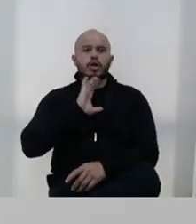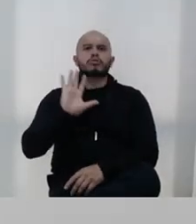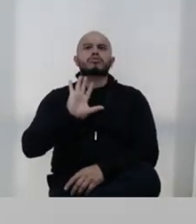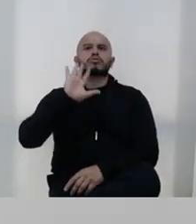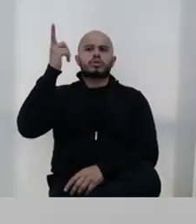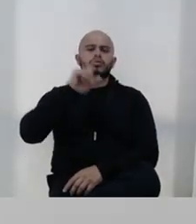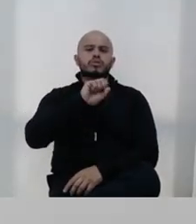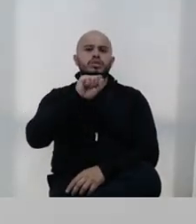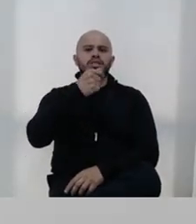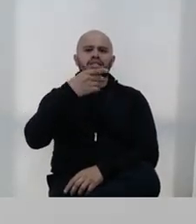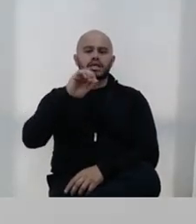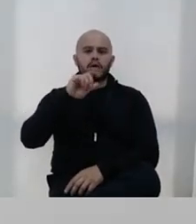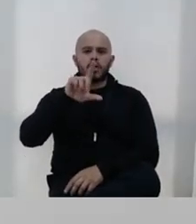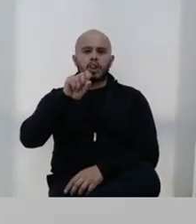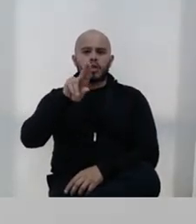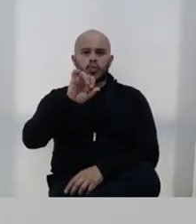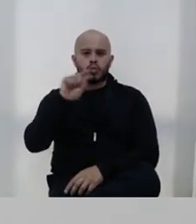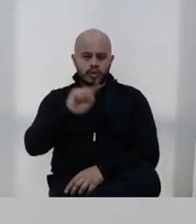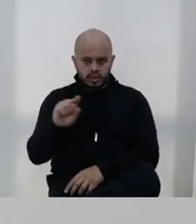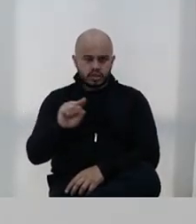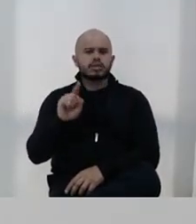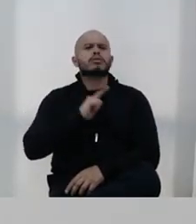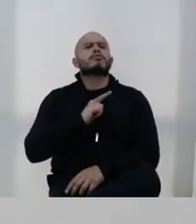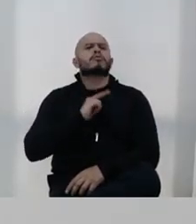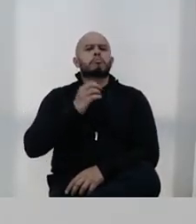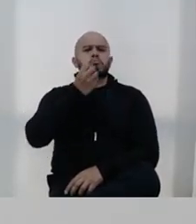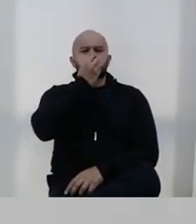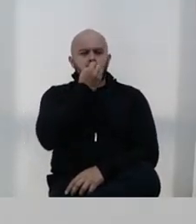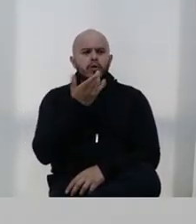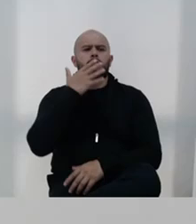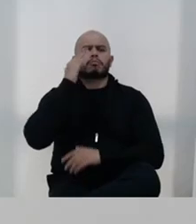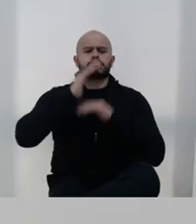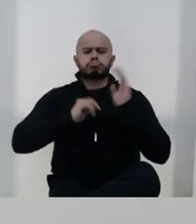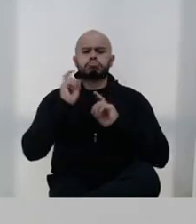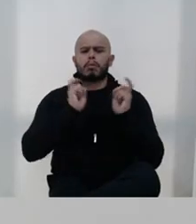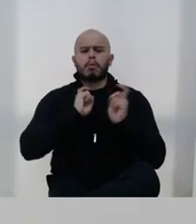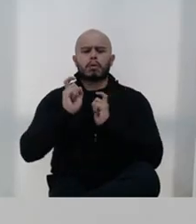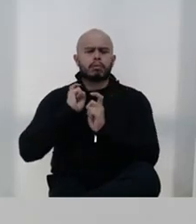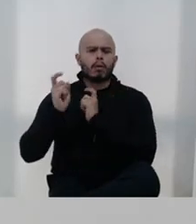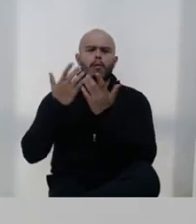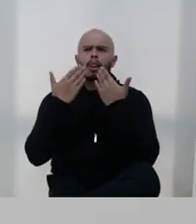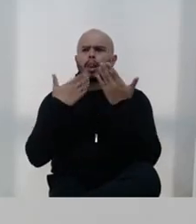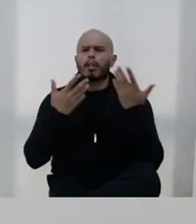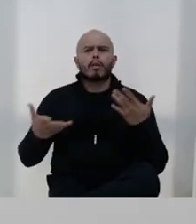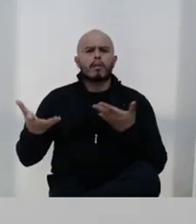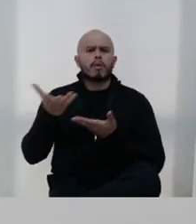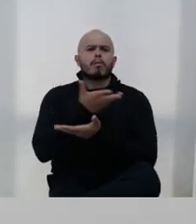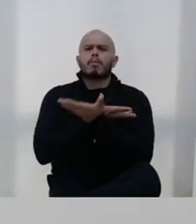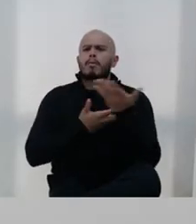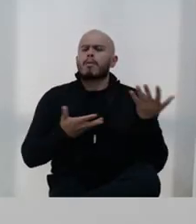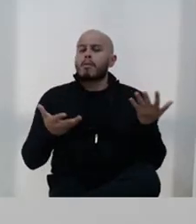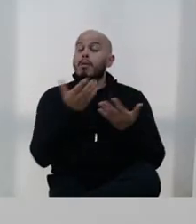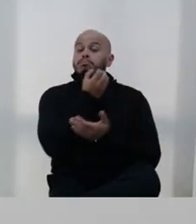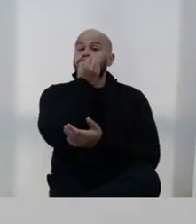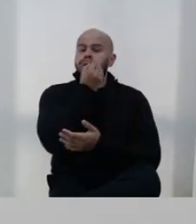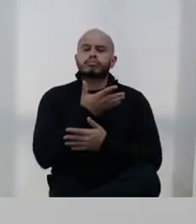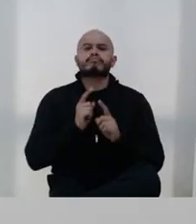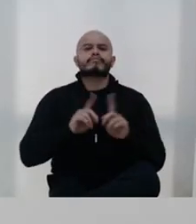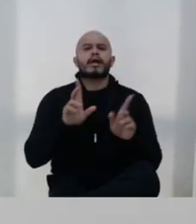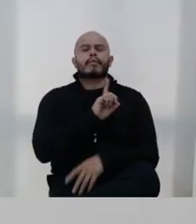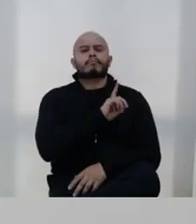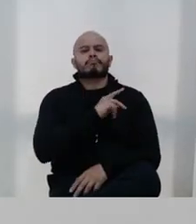Maranhão. Reunião que foi muito produtiva, que aconteceu concomitantemente ao CONADEP, mas a Defensoria